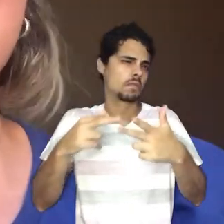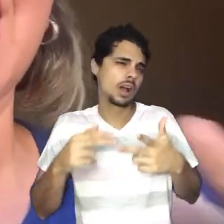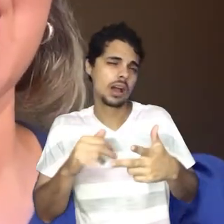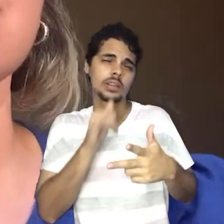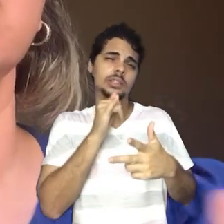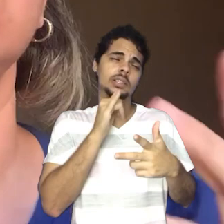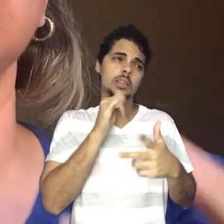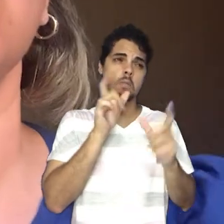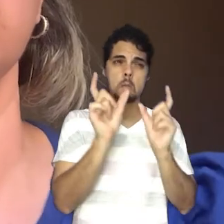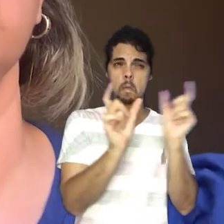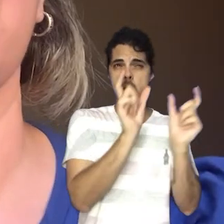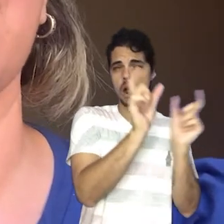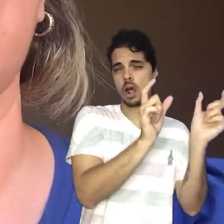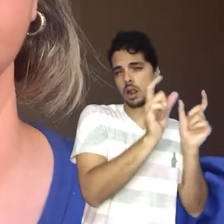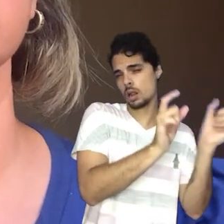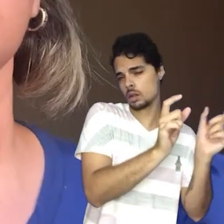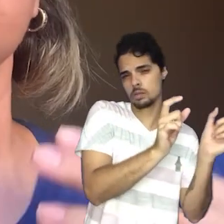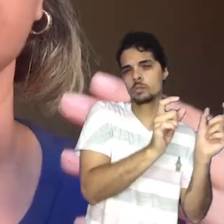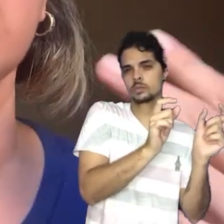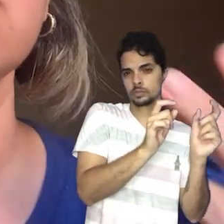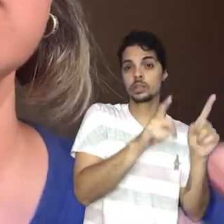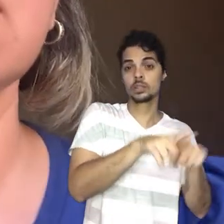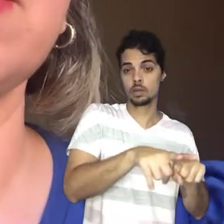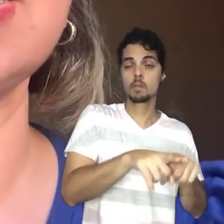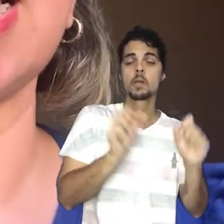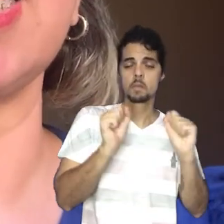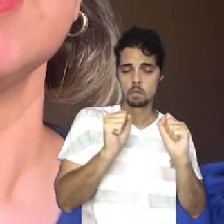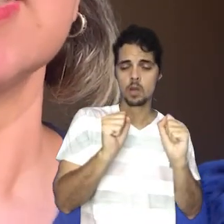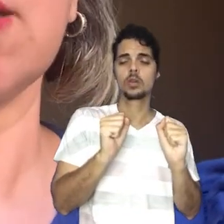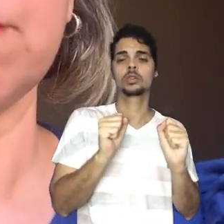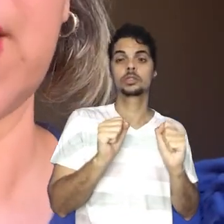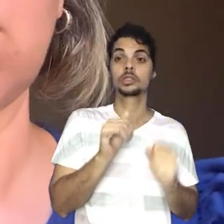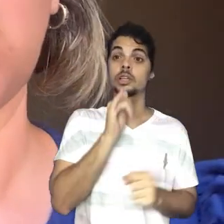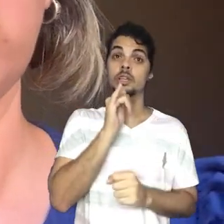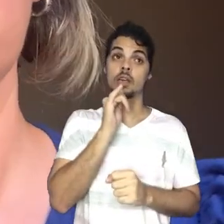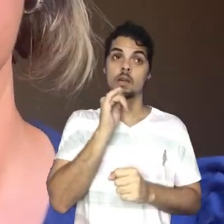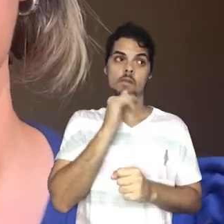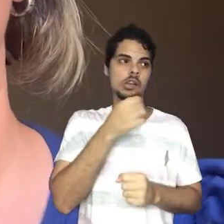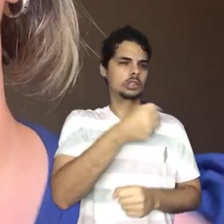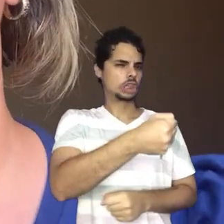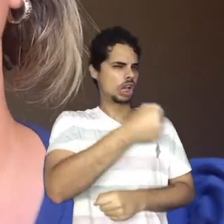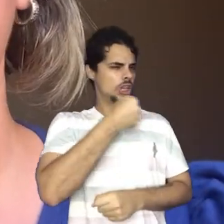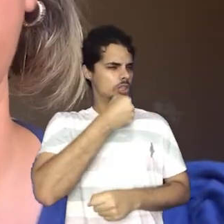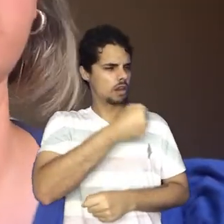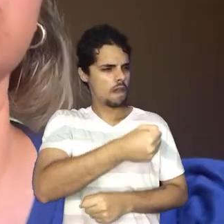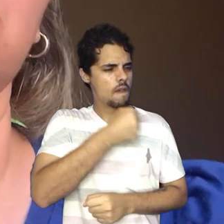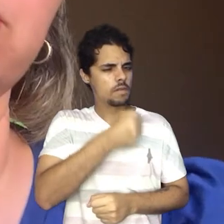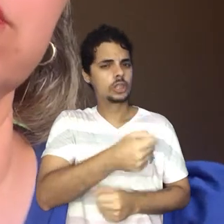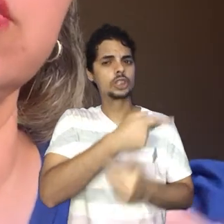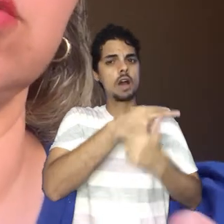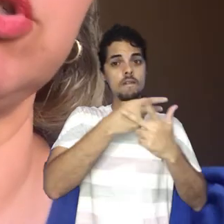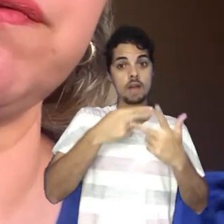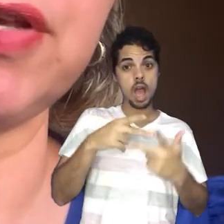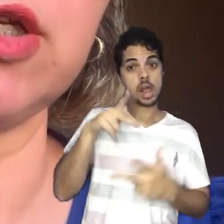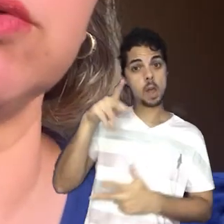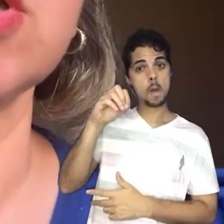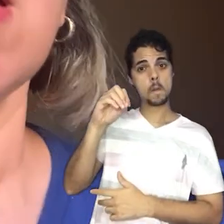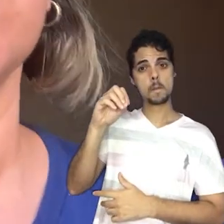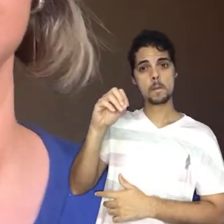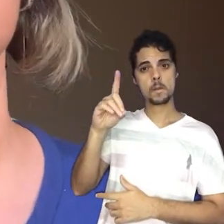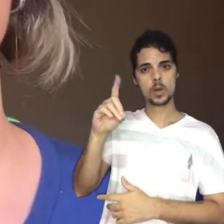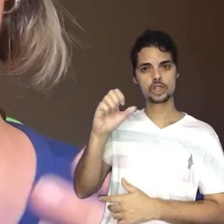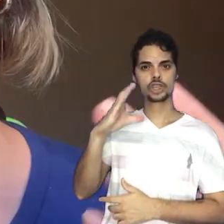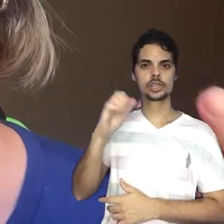esse sarcasmo, esse jogo de palavras. Podemos trabalhar também com produção de podcast, com produção de